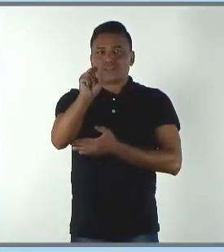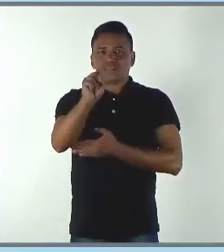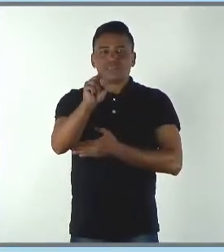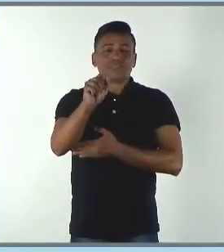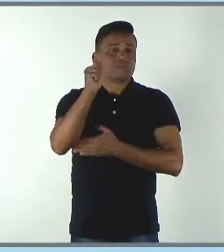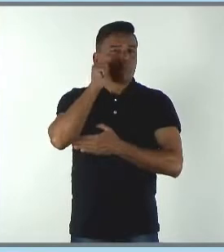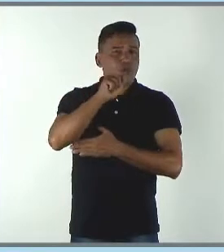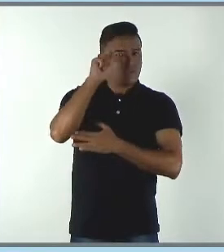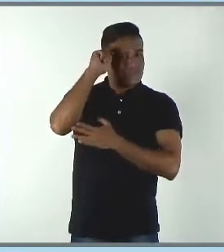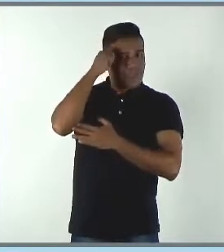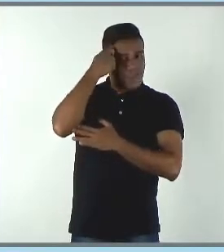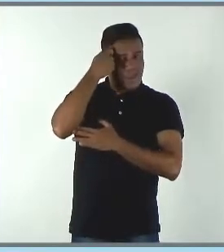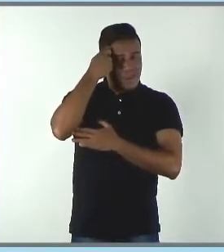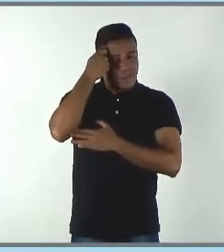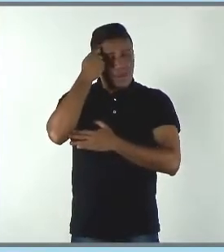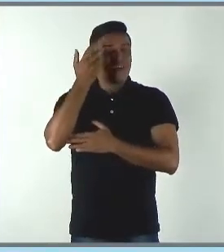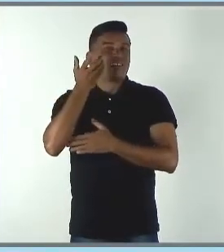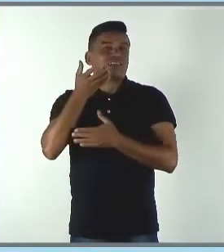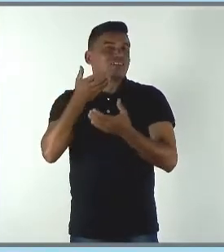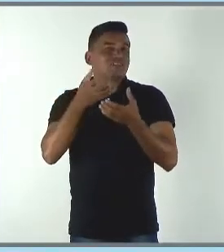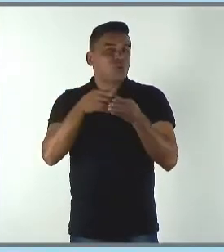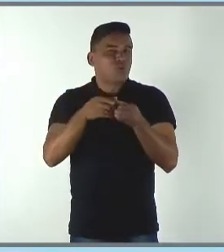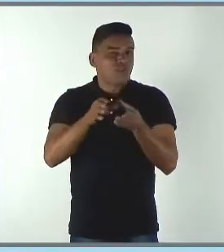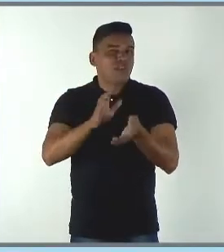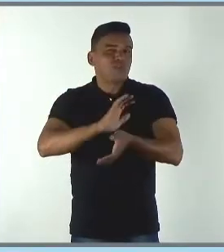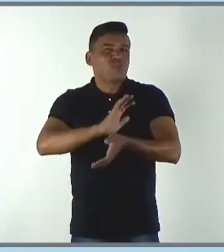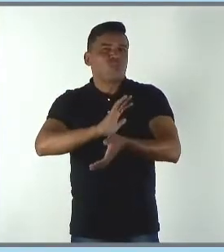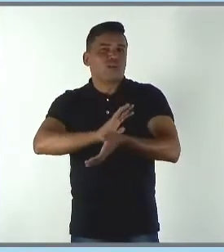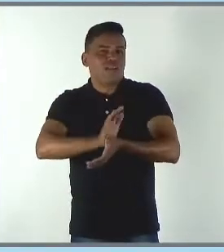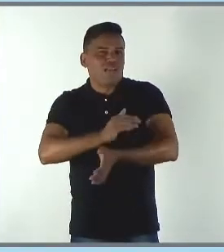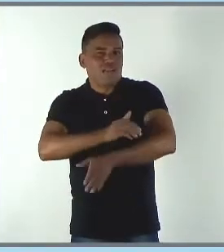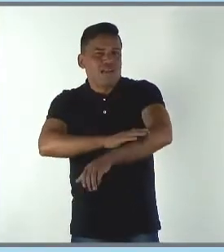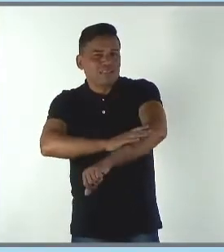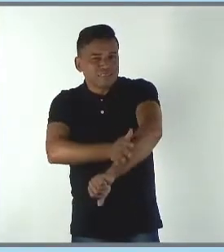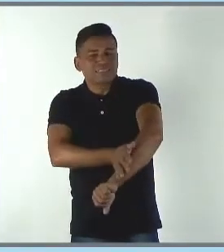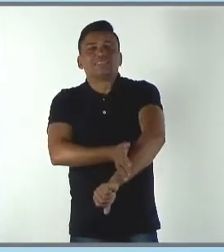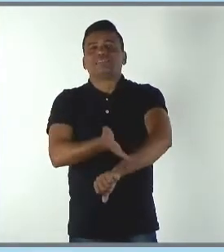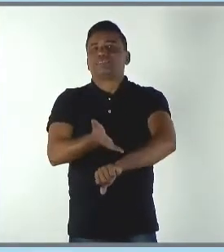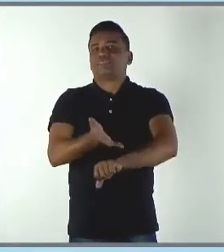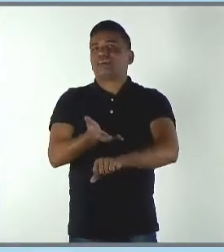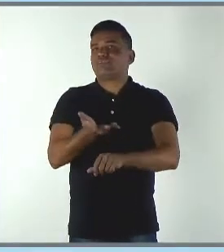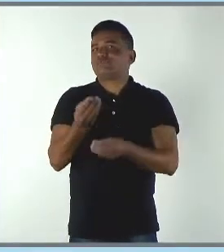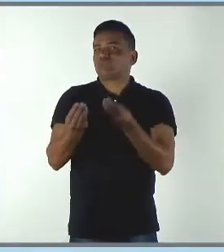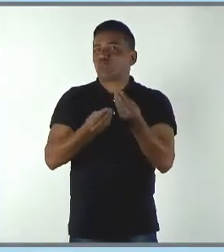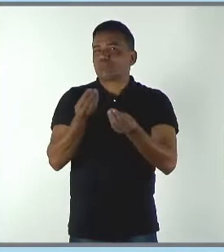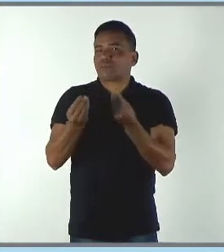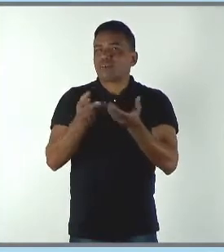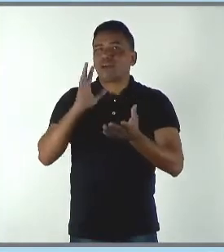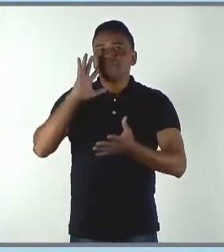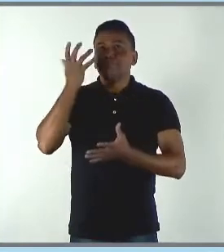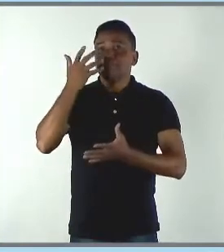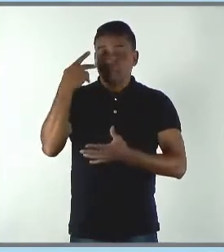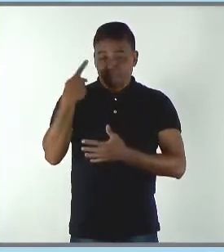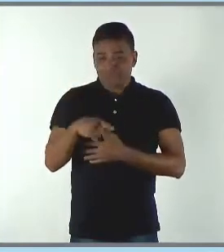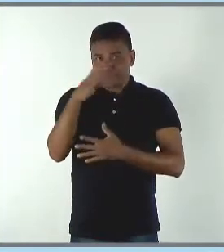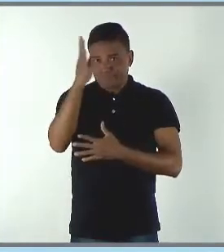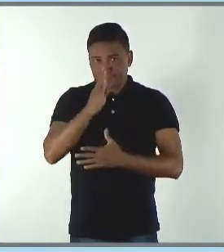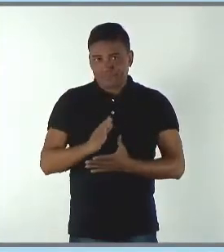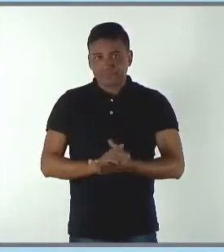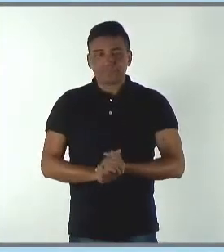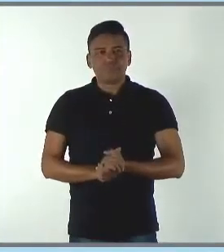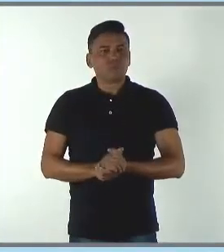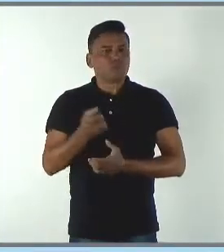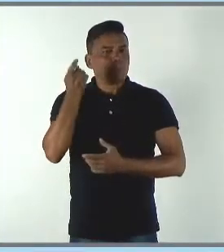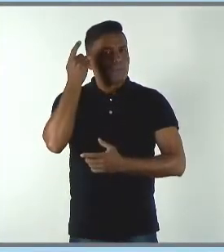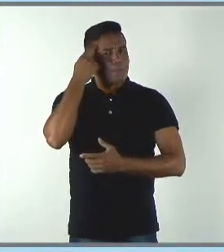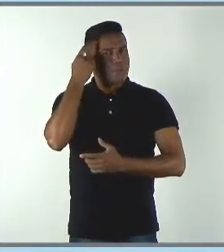Antirracista e Vivências Mercadológicas. É um estudo interessantíssimo sobre as editorias negras no Brasil. Tá? Então, pensando no